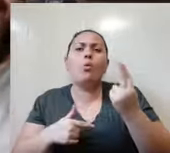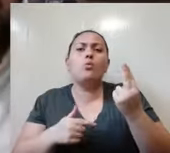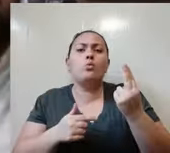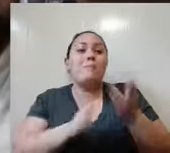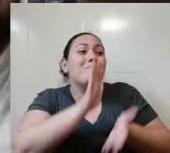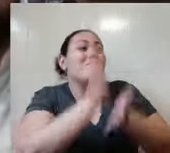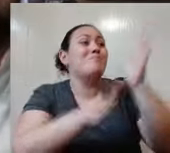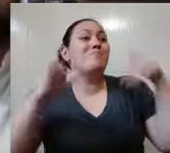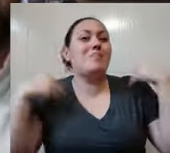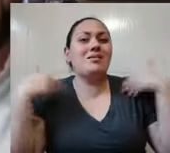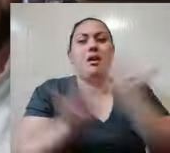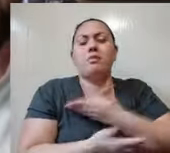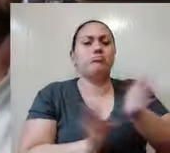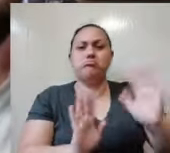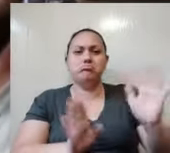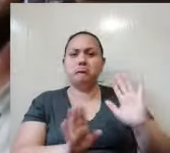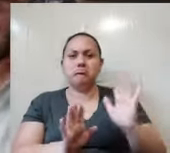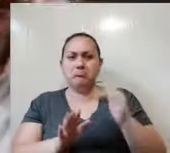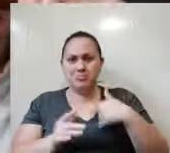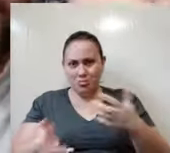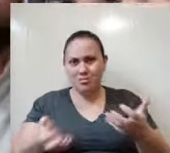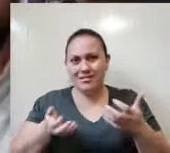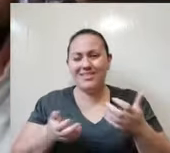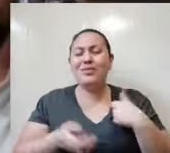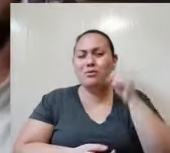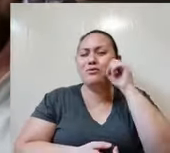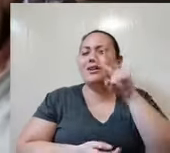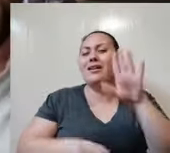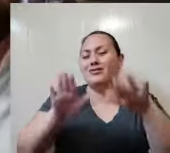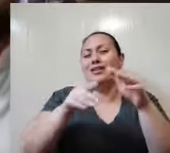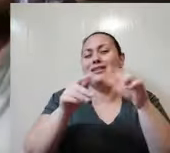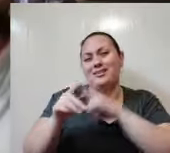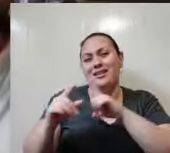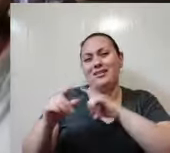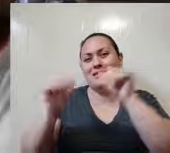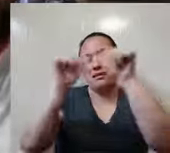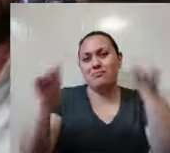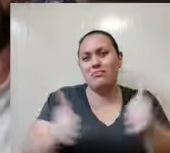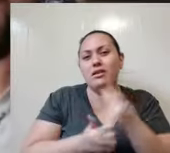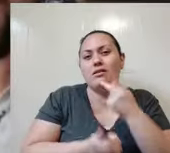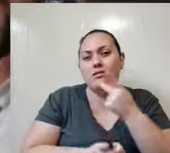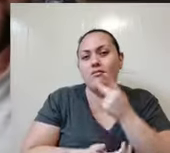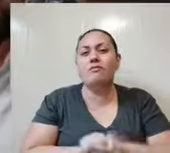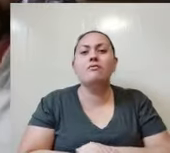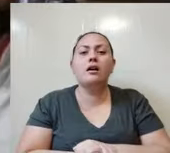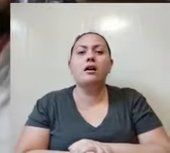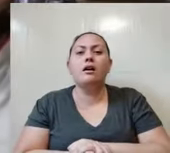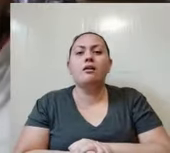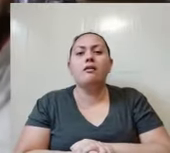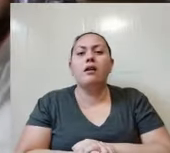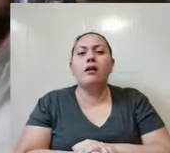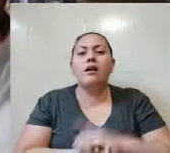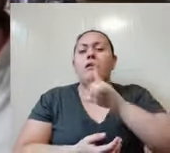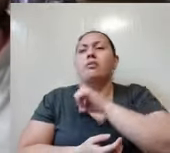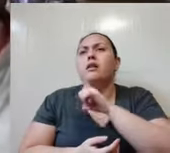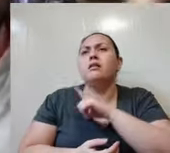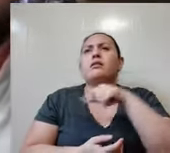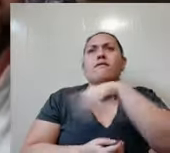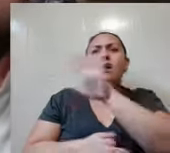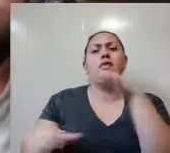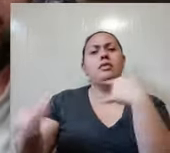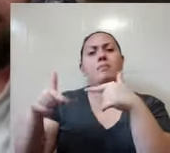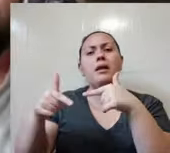mais? Eu lembro que volta e meia tem aquelas imagens assim que o pessoal roda. Trabalhe enquanto os outros dormem,